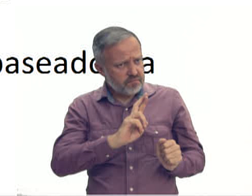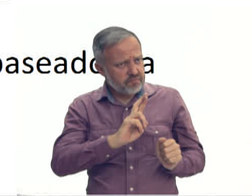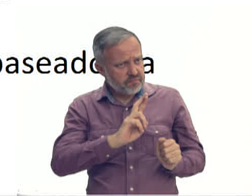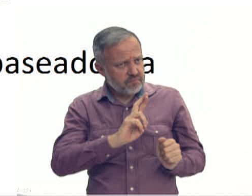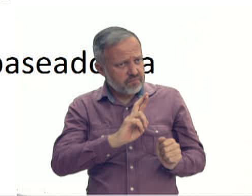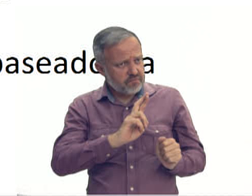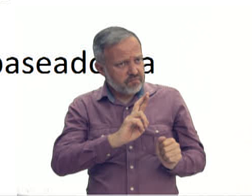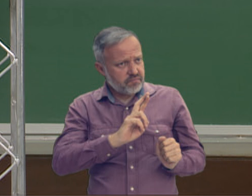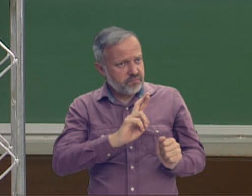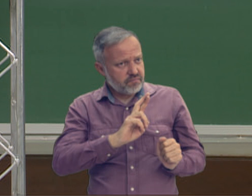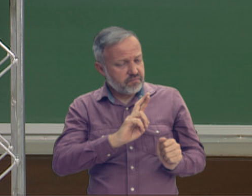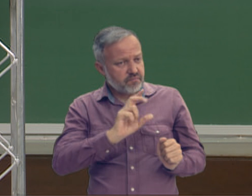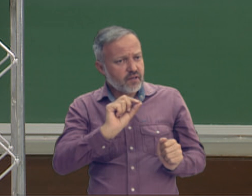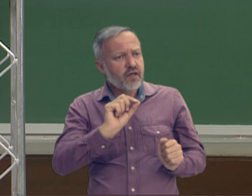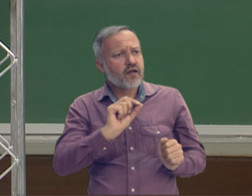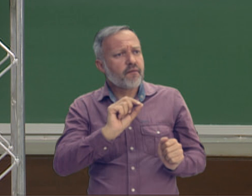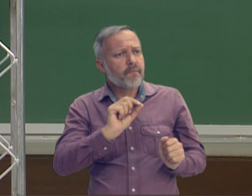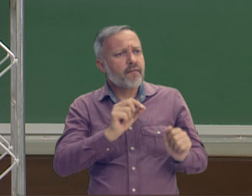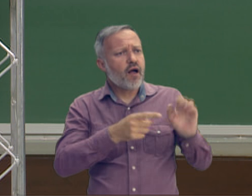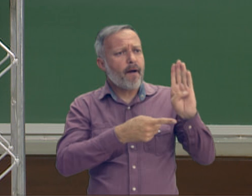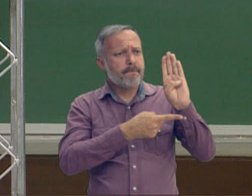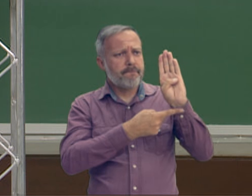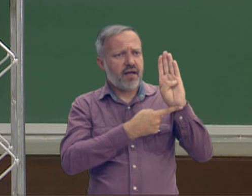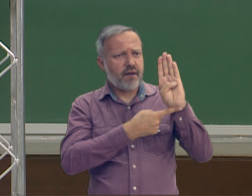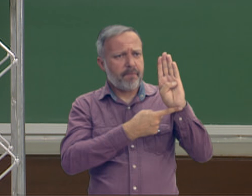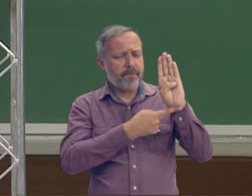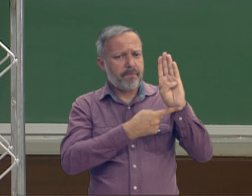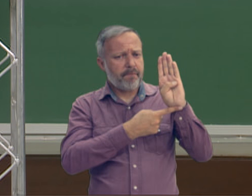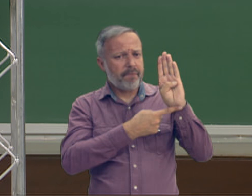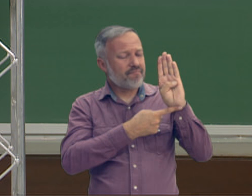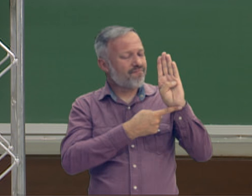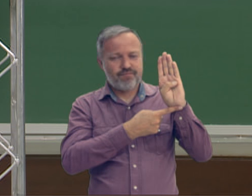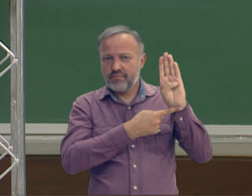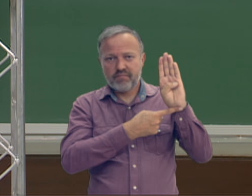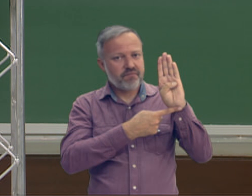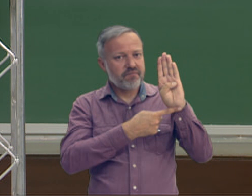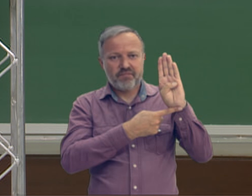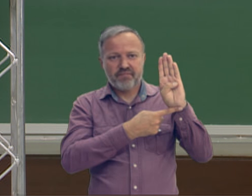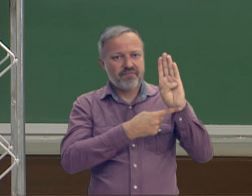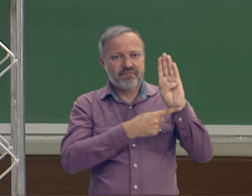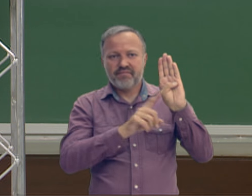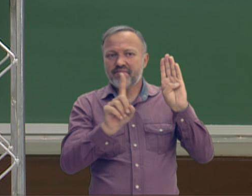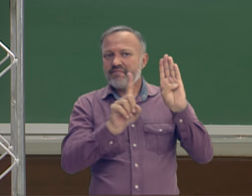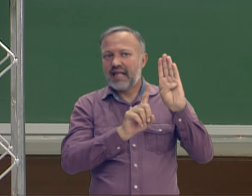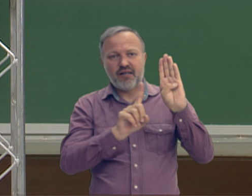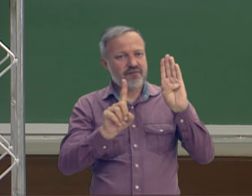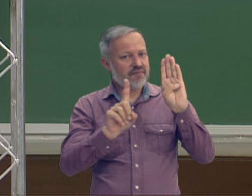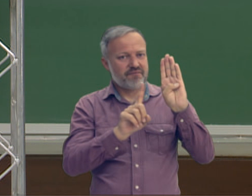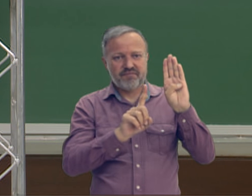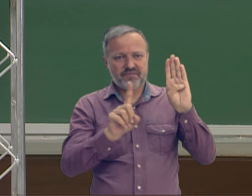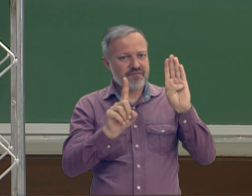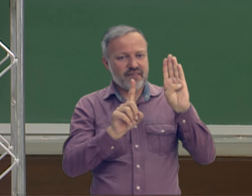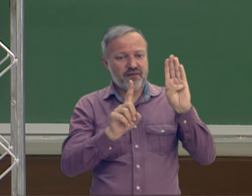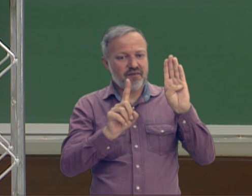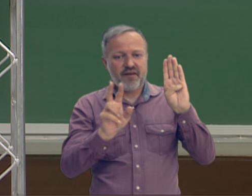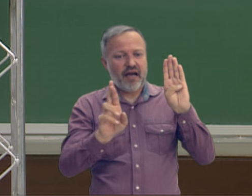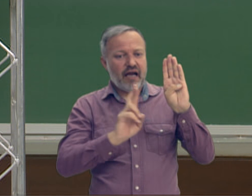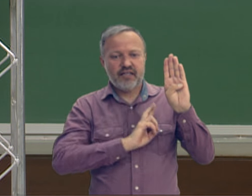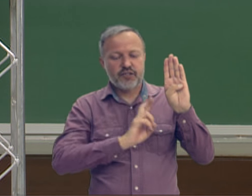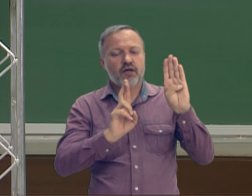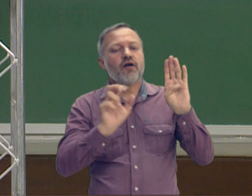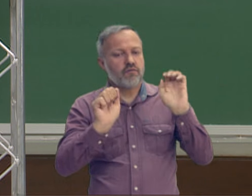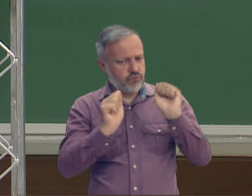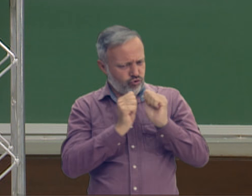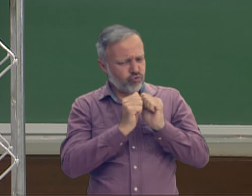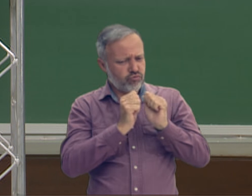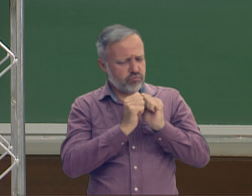mito. Quem respondeu, por exemplo, que sim, porque conta uma história baseada em mitologia e relatos que não envolvem religião,